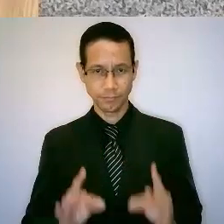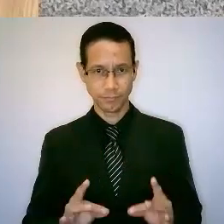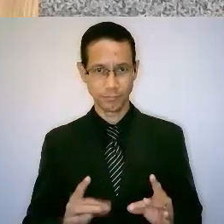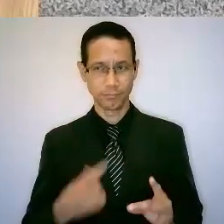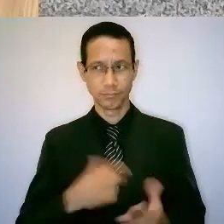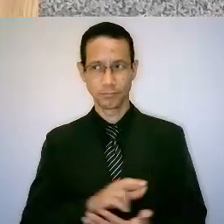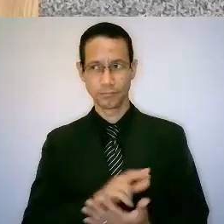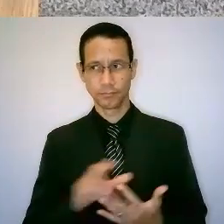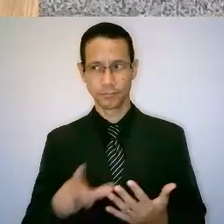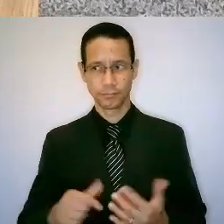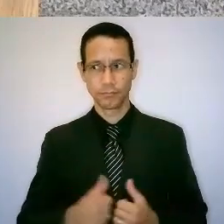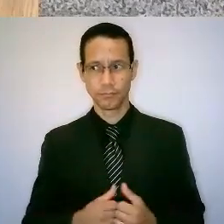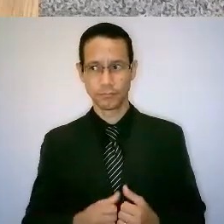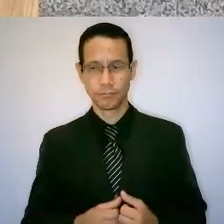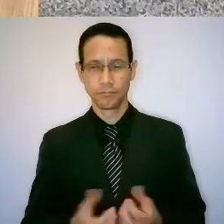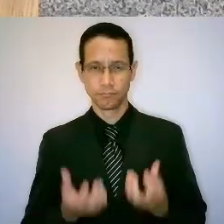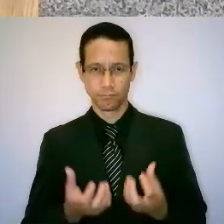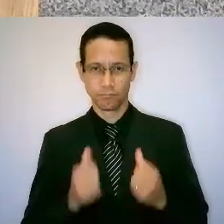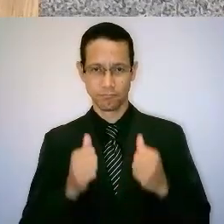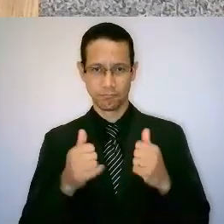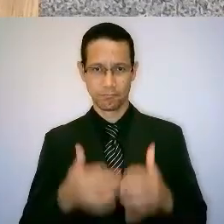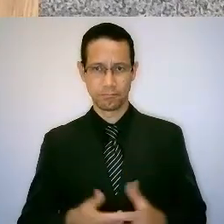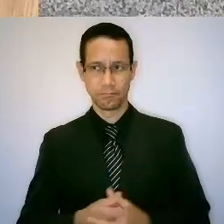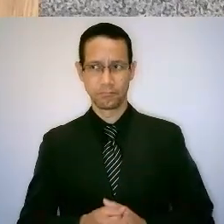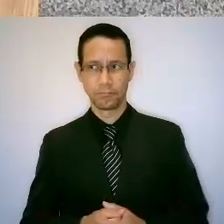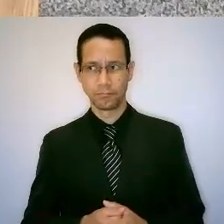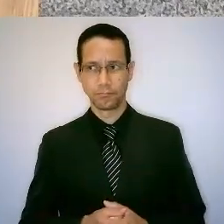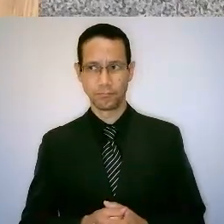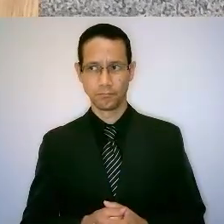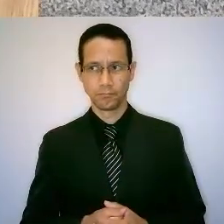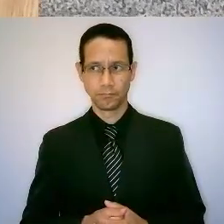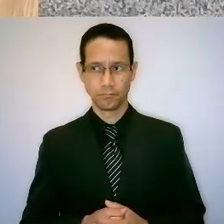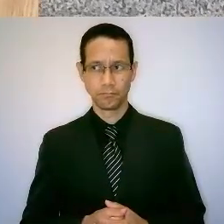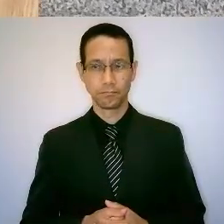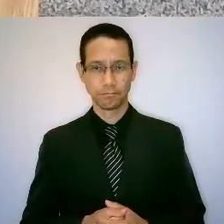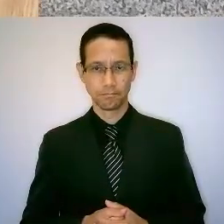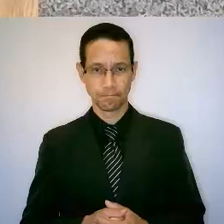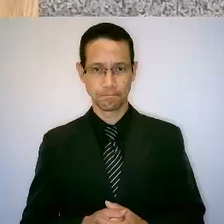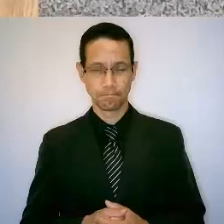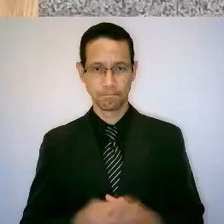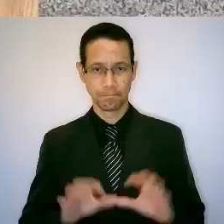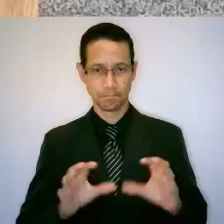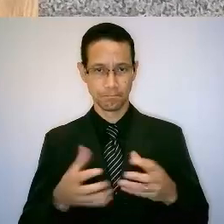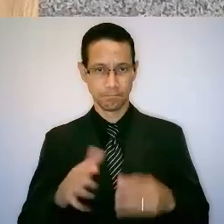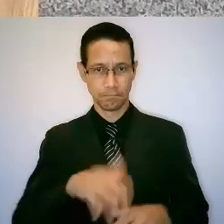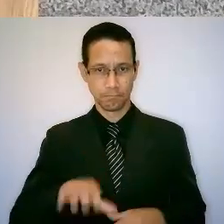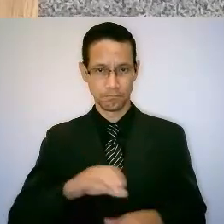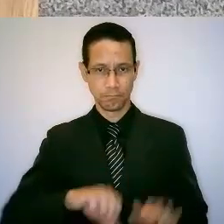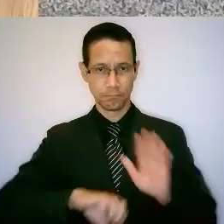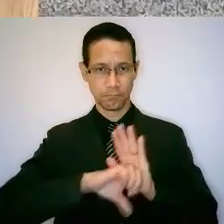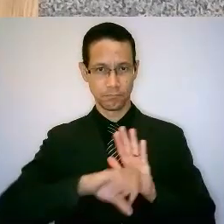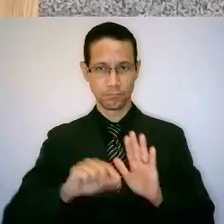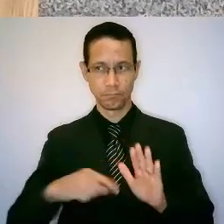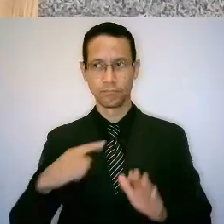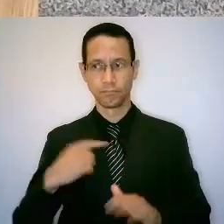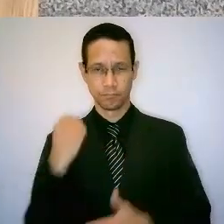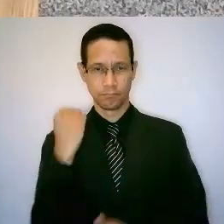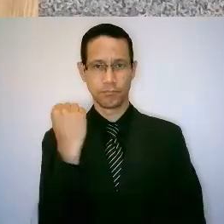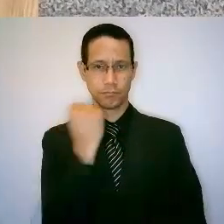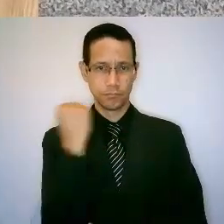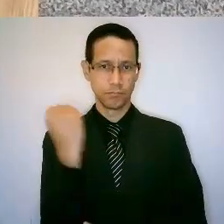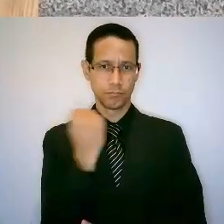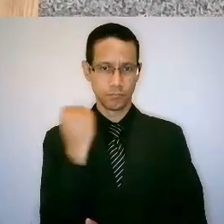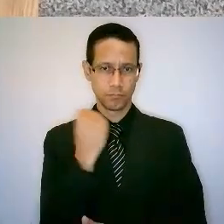a vossa excelência trago aqui ao apreço desta colhendo a cama criminal caso de inegável gravidade todo